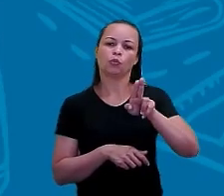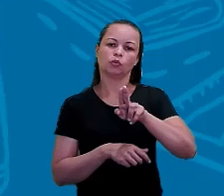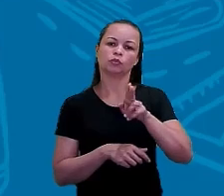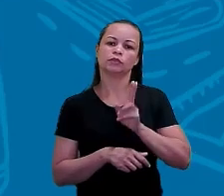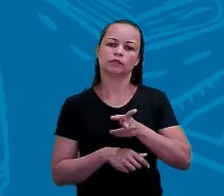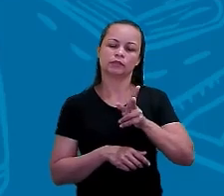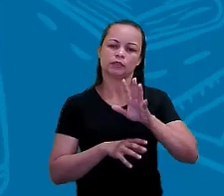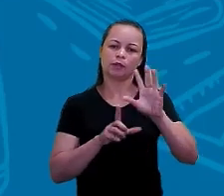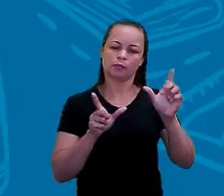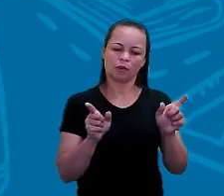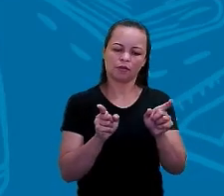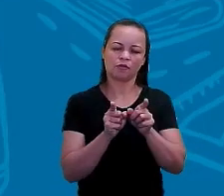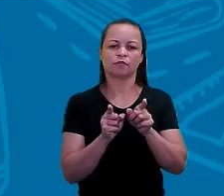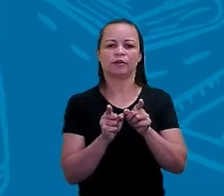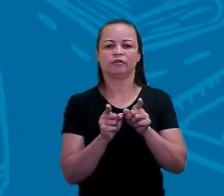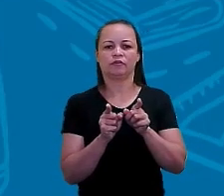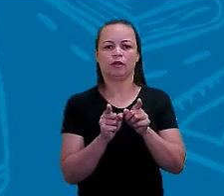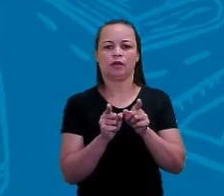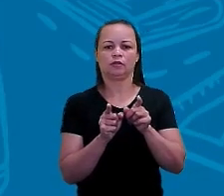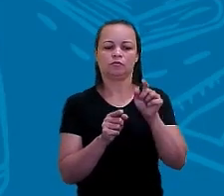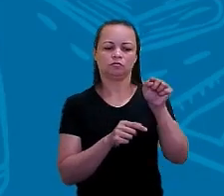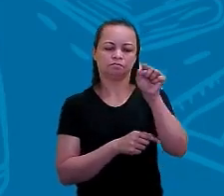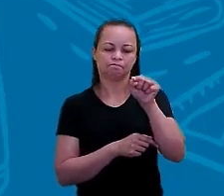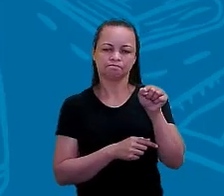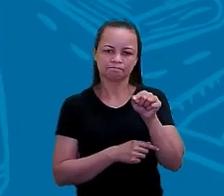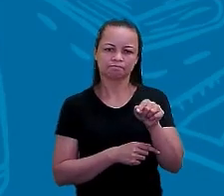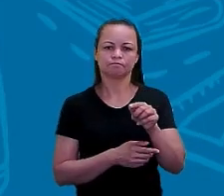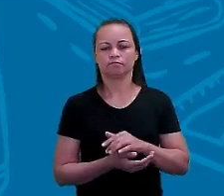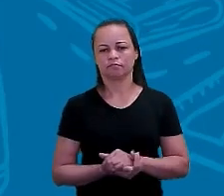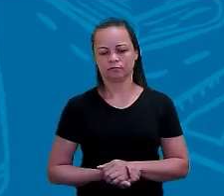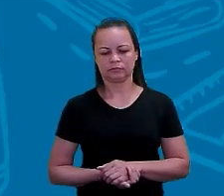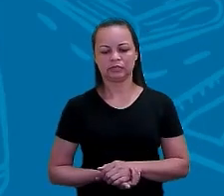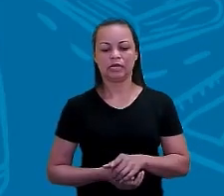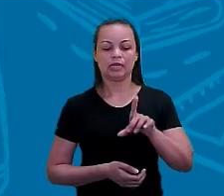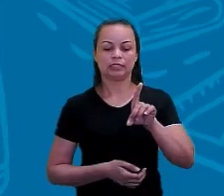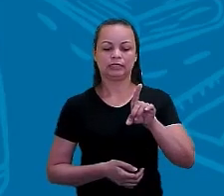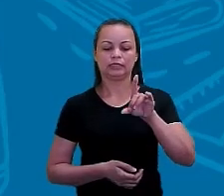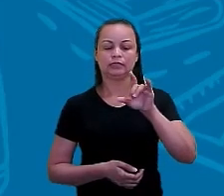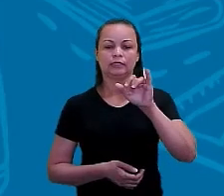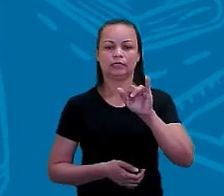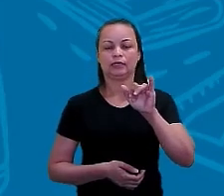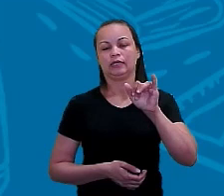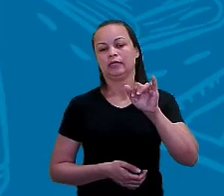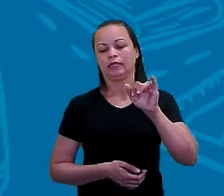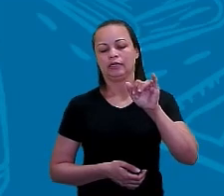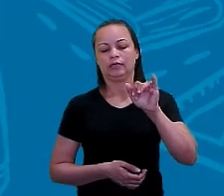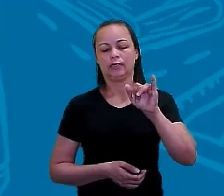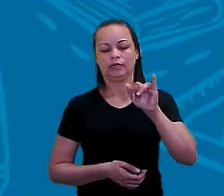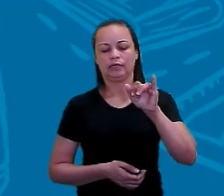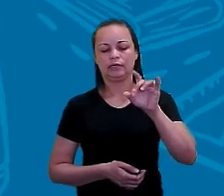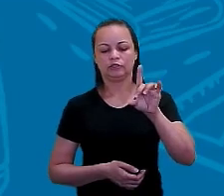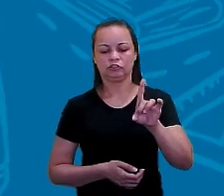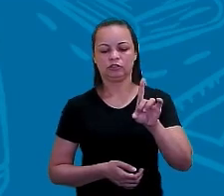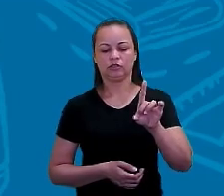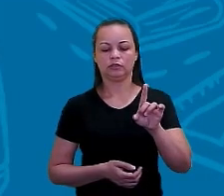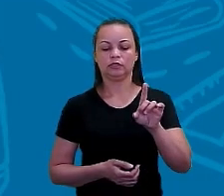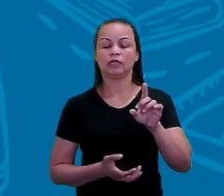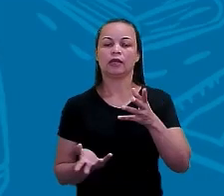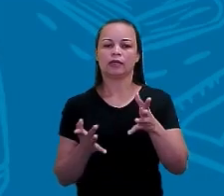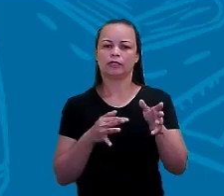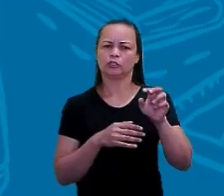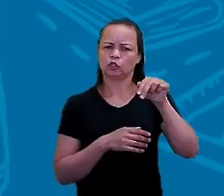na negativa, ou seja, didn't, nunca did not. Did not, você vai usar para a frase completa, mas para